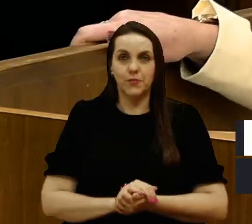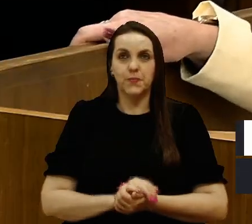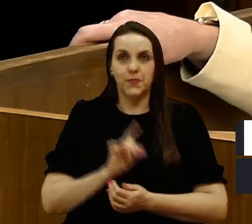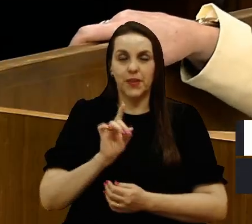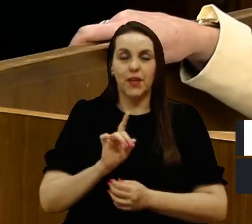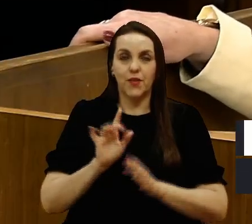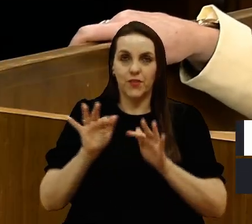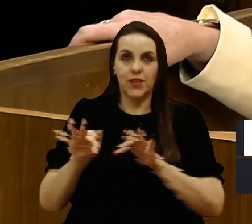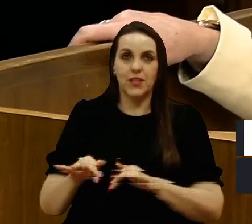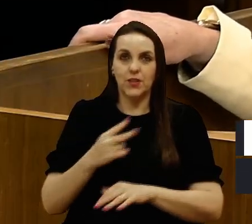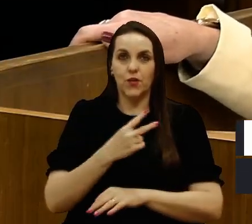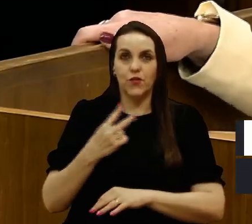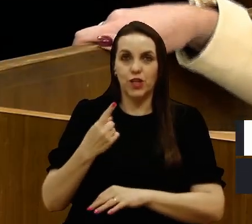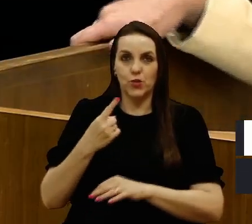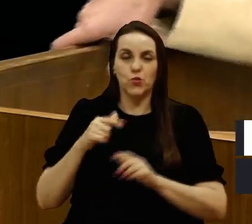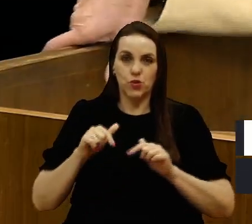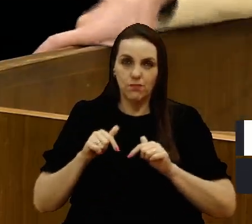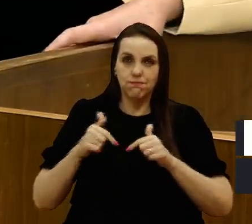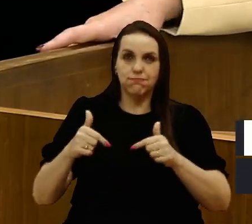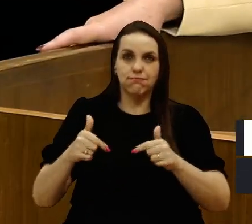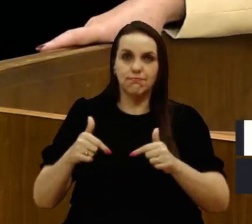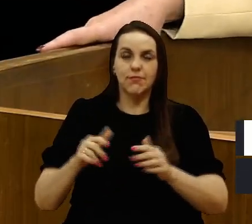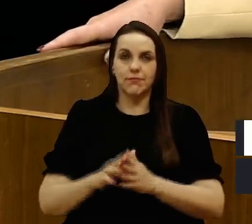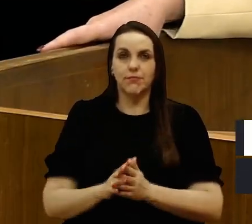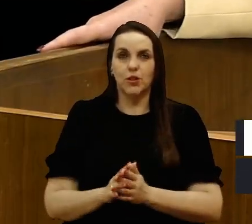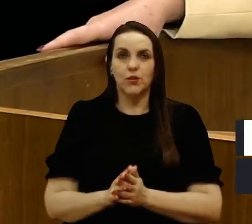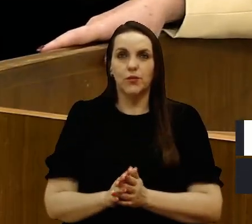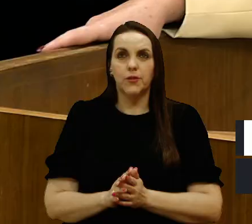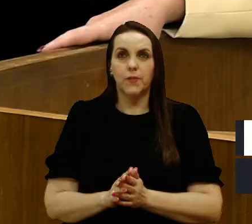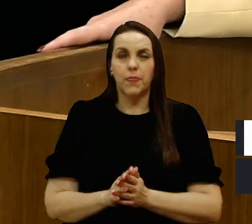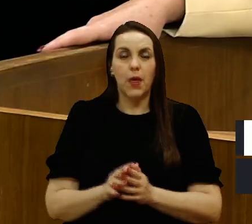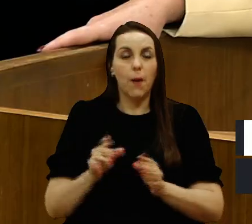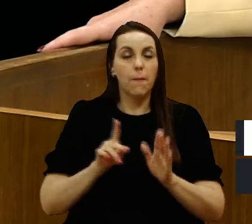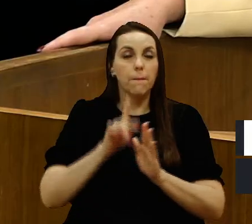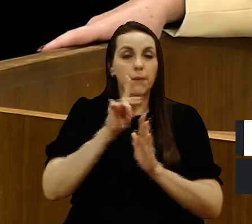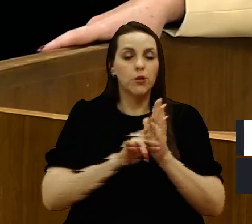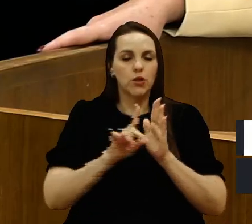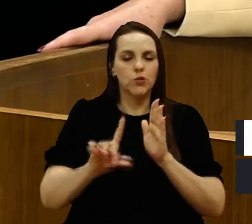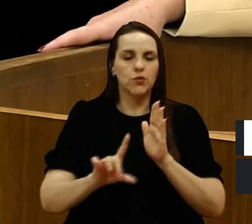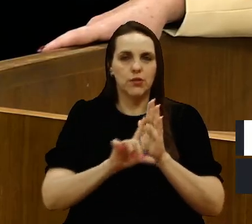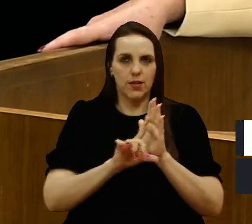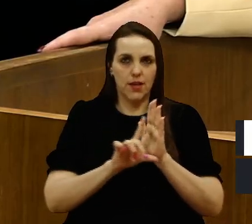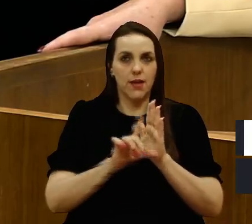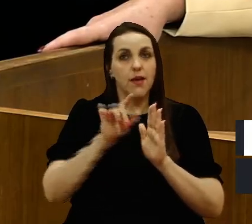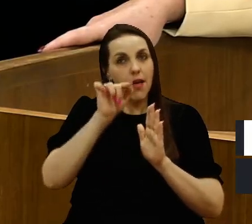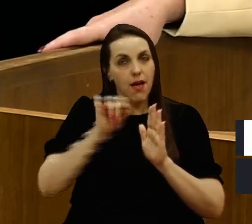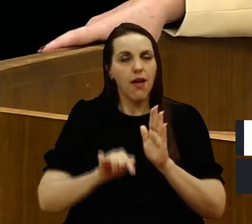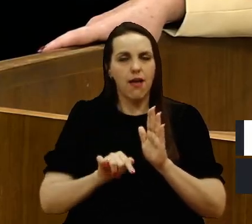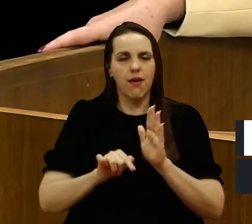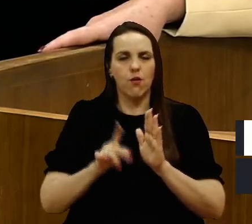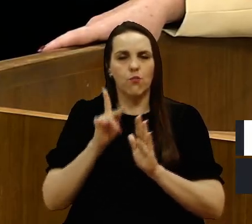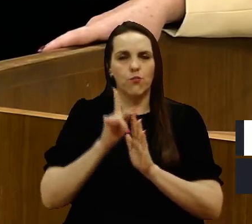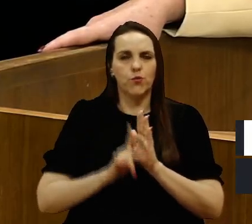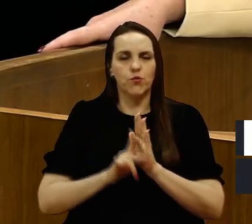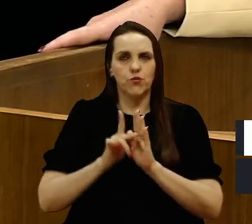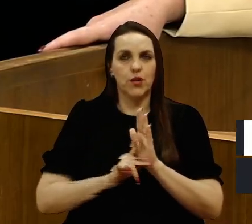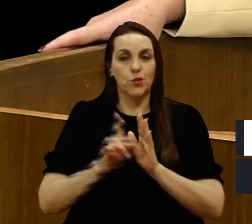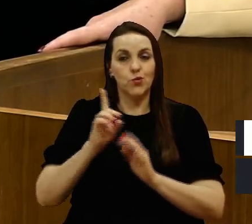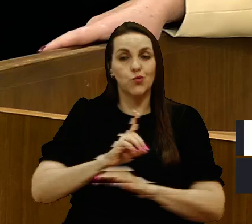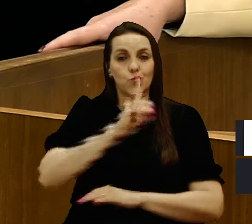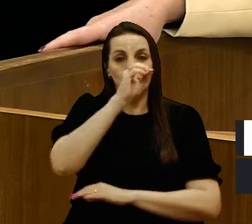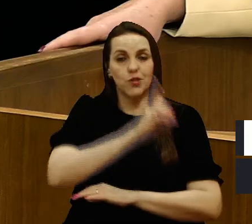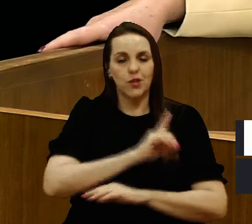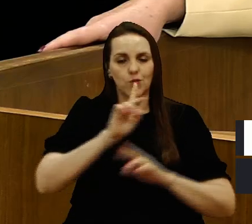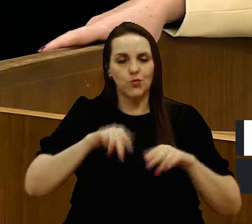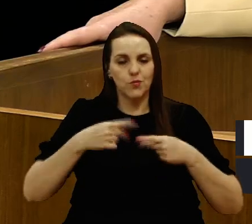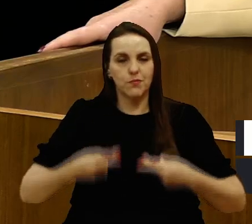21 dias de ativismo. E esse projeto de lei é um projeto pelos direitos